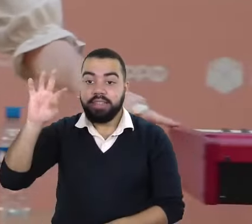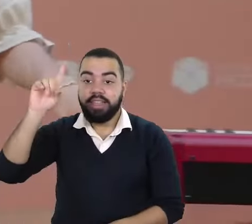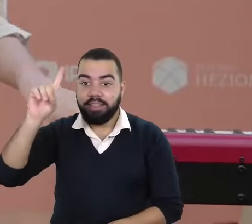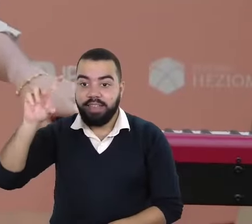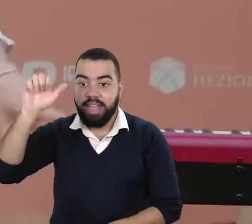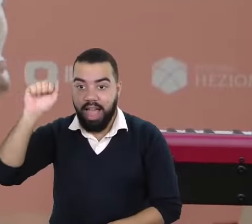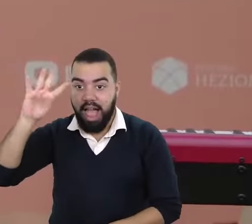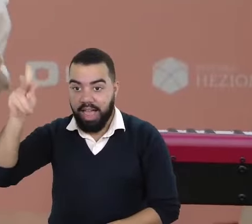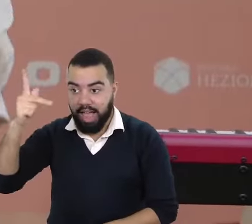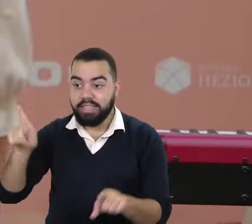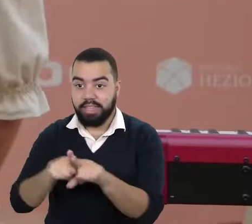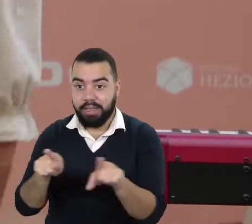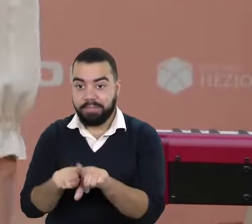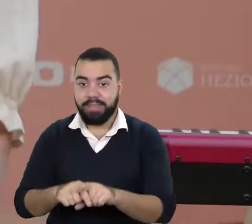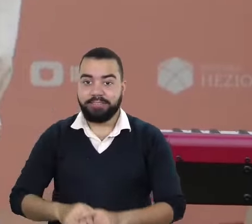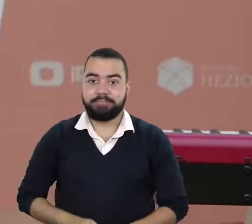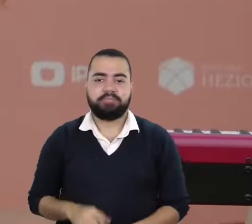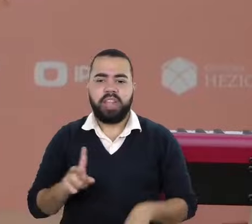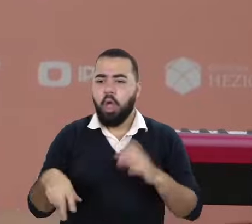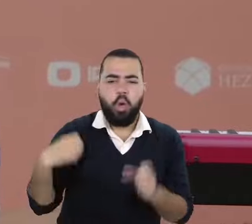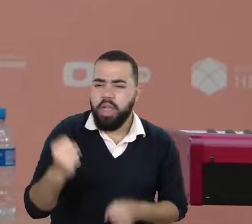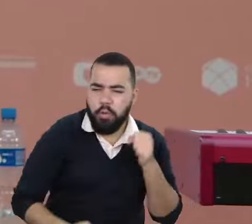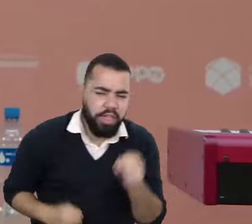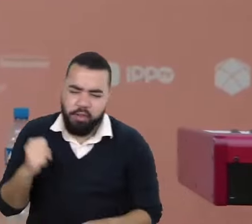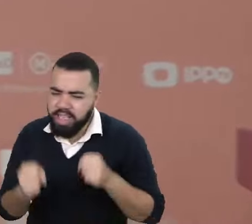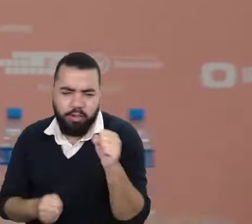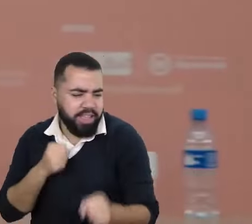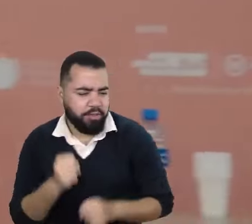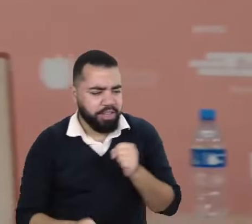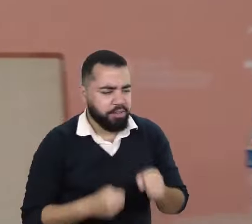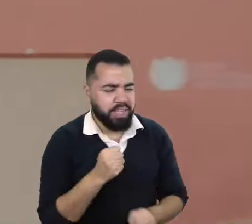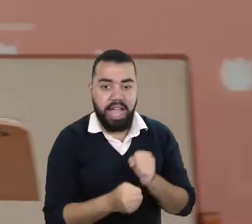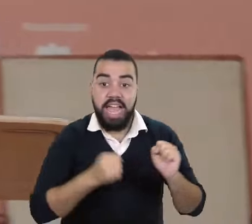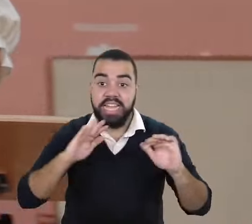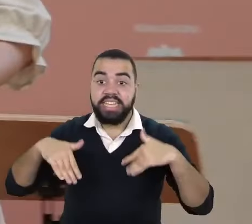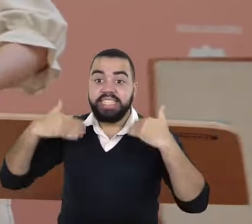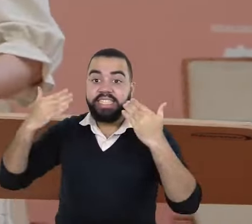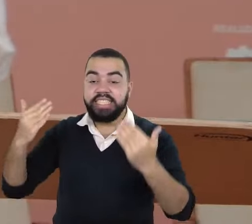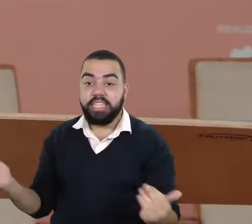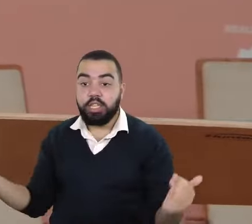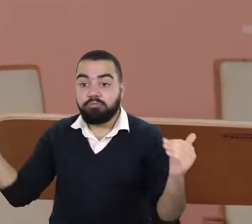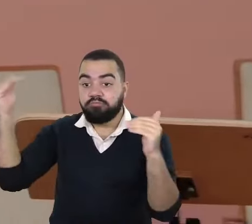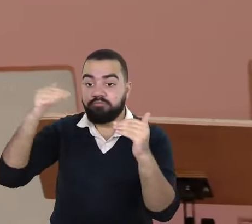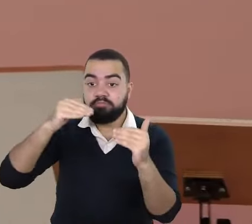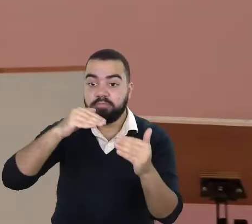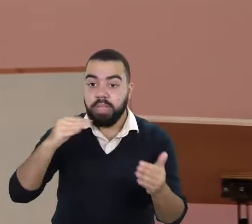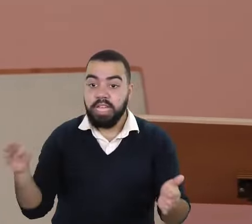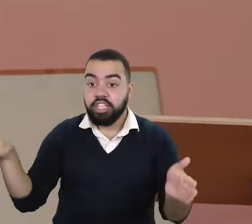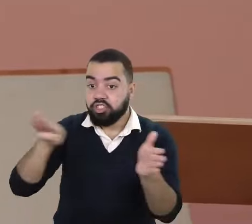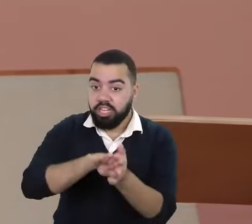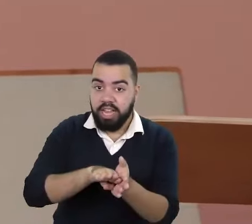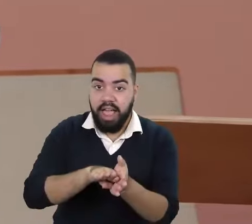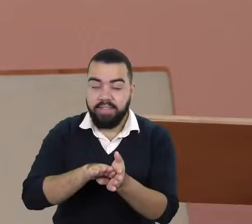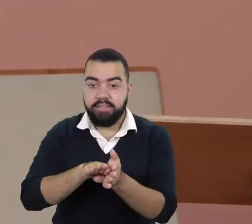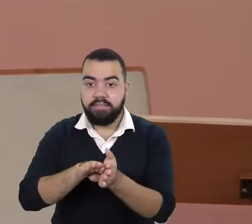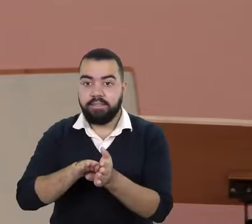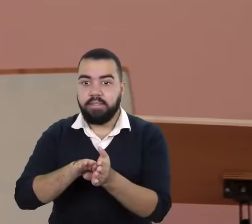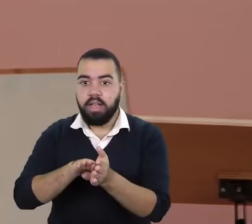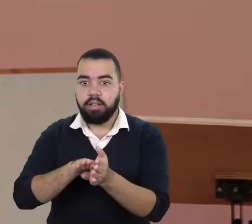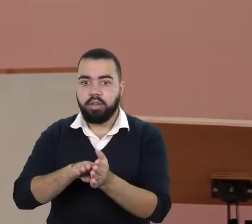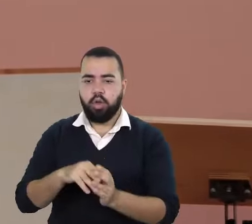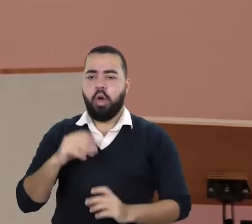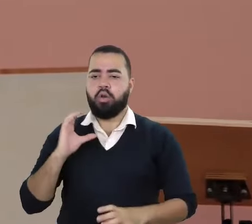Aí eu corria, e daí, quando chegava no dia a dia, que minha avó ia cuidar de mim, eu